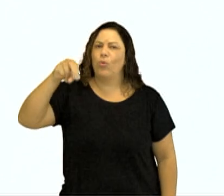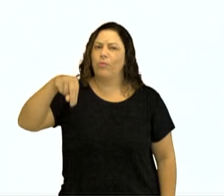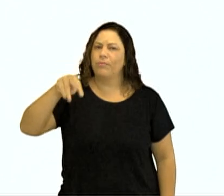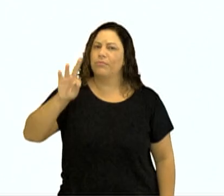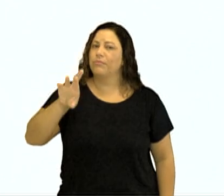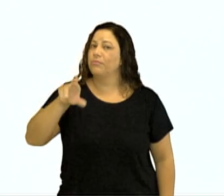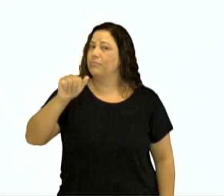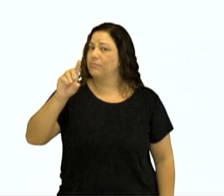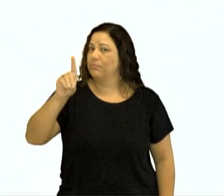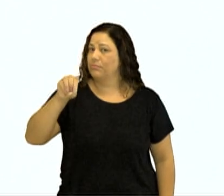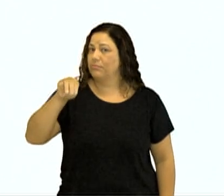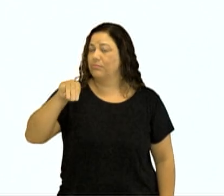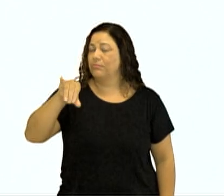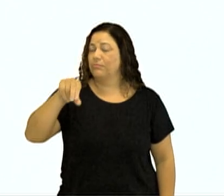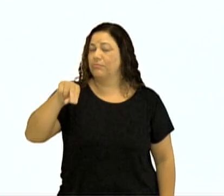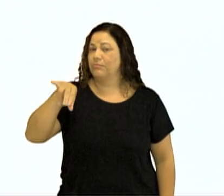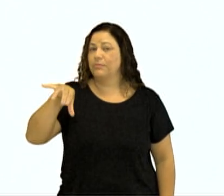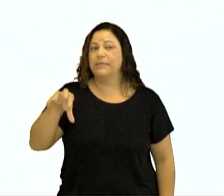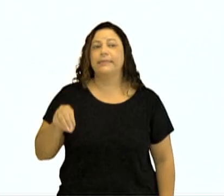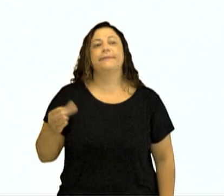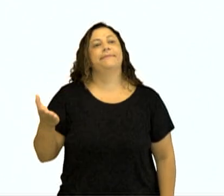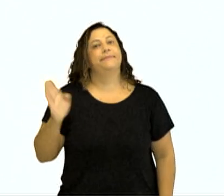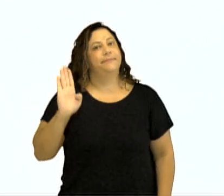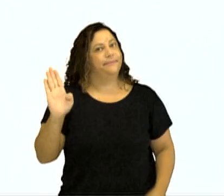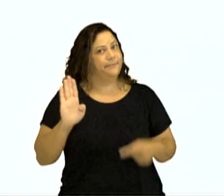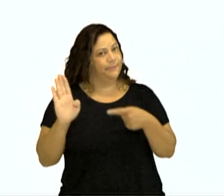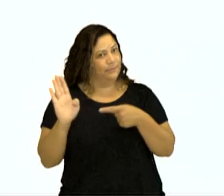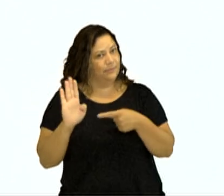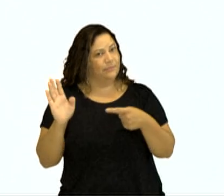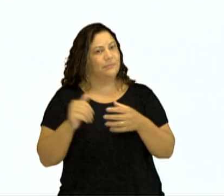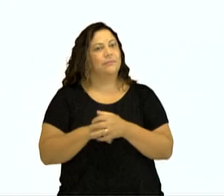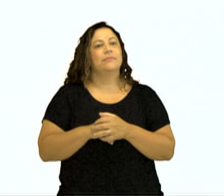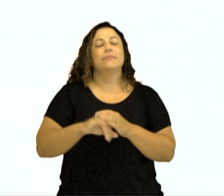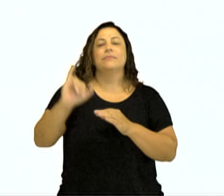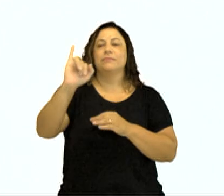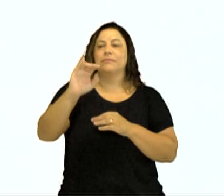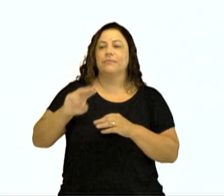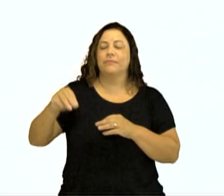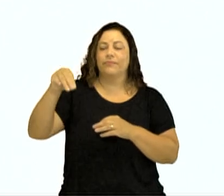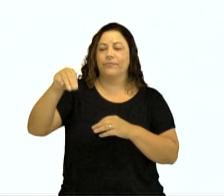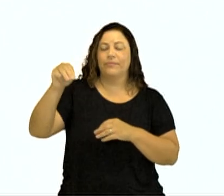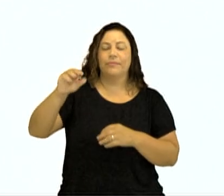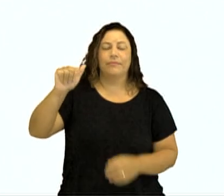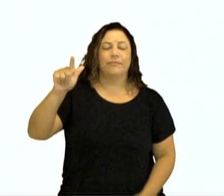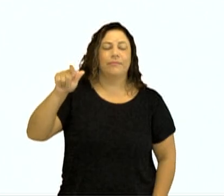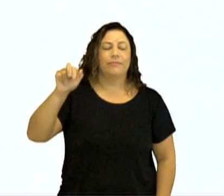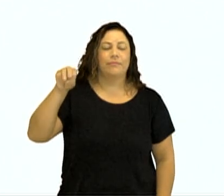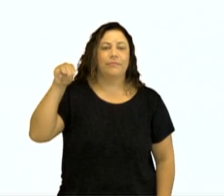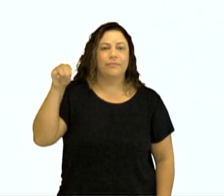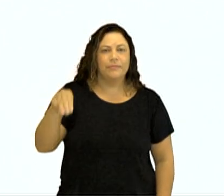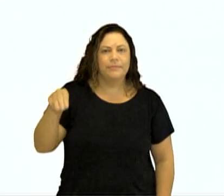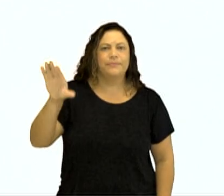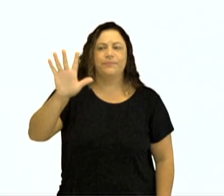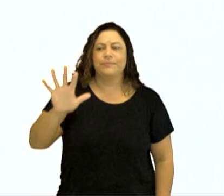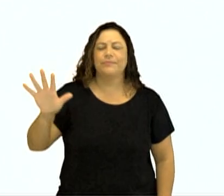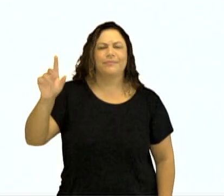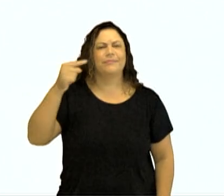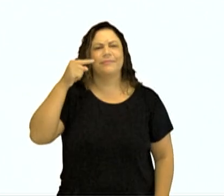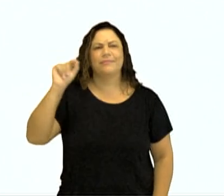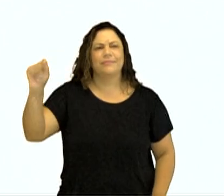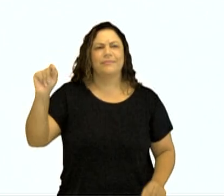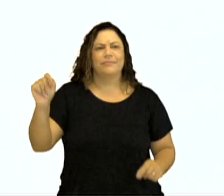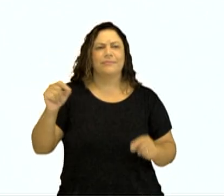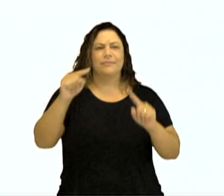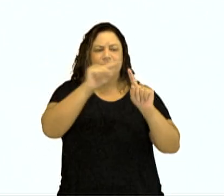contradomínio? Todos os valores que estão no conjunto B e o conjunto imagem são apenas os valores que receberam flechinha.